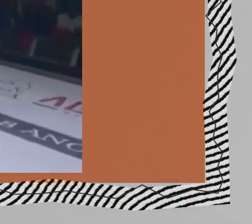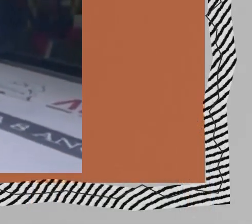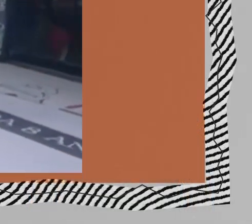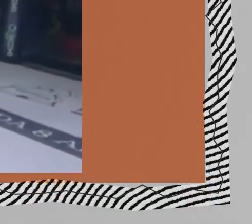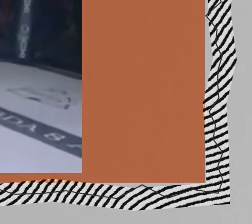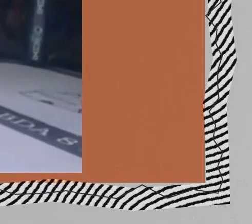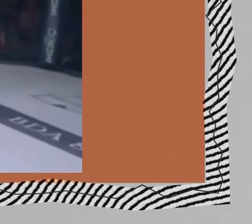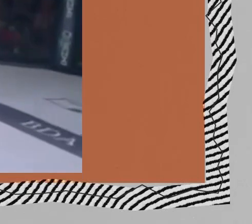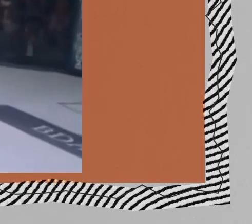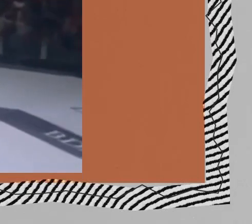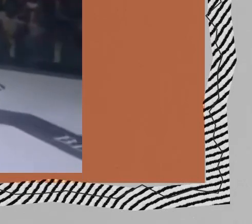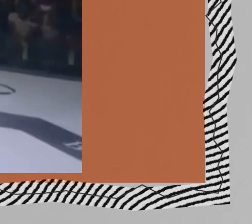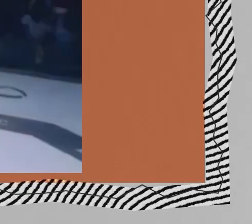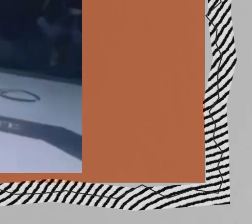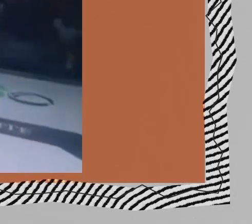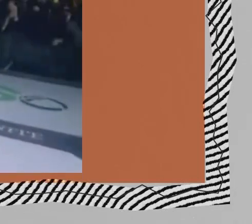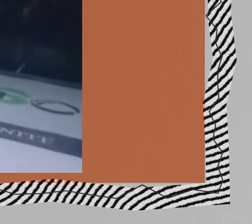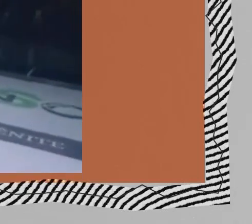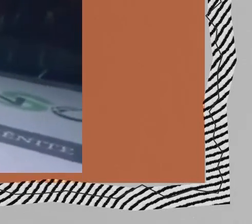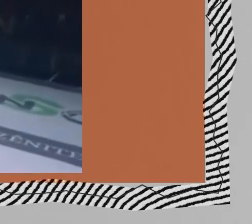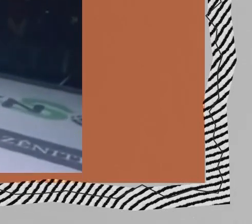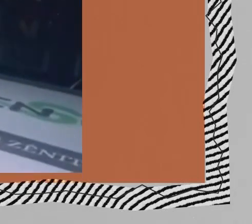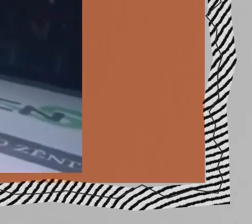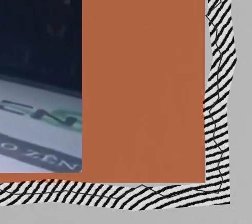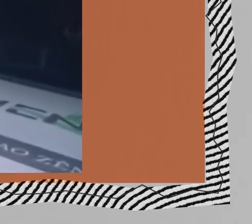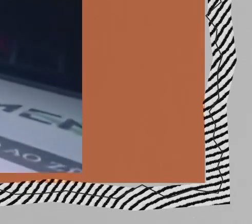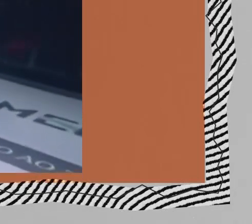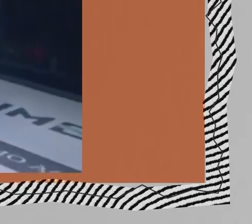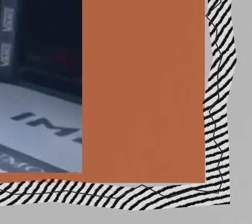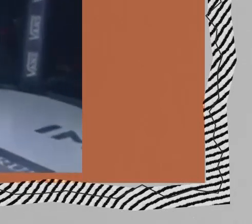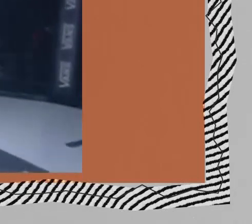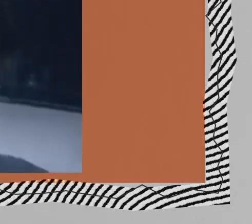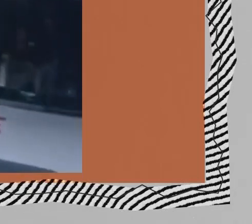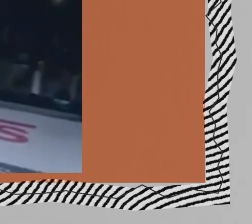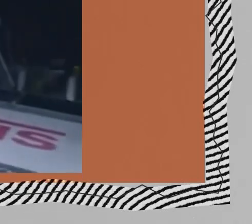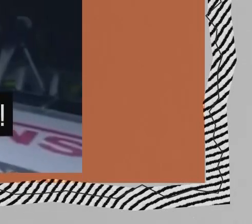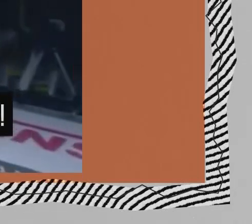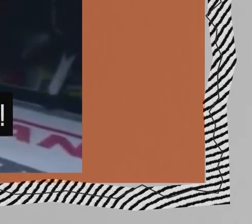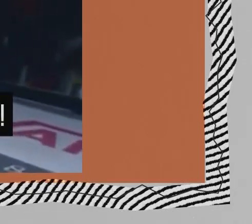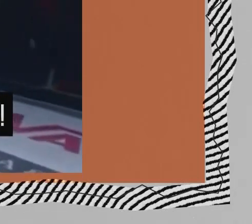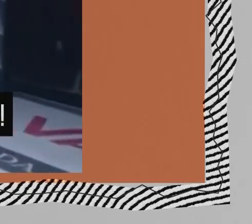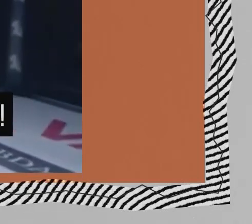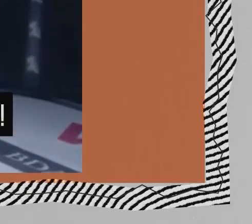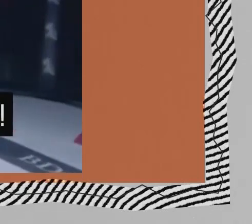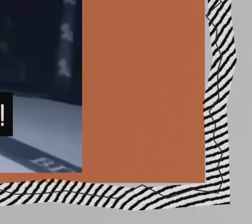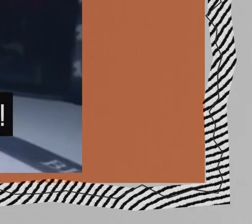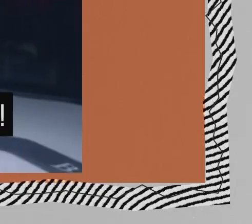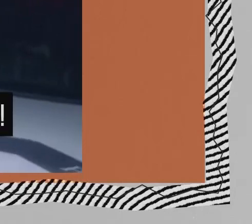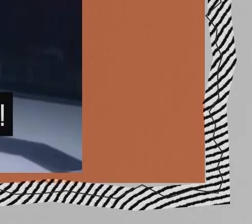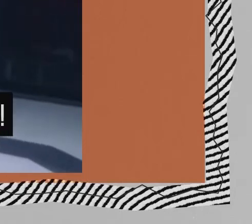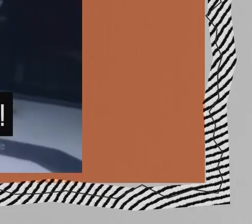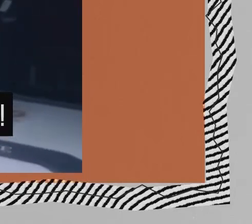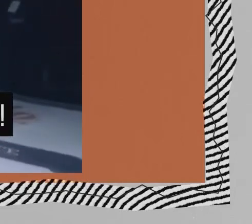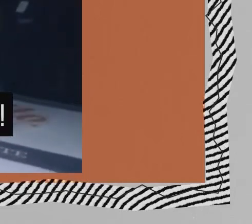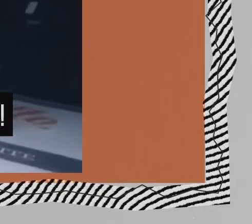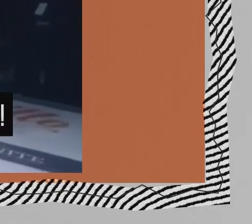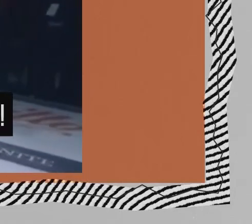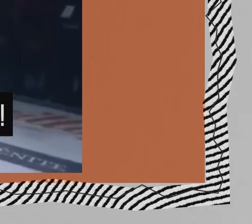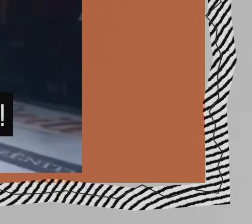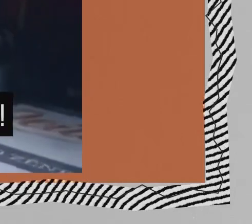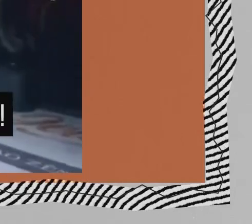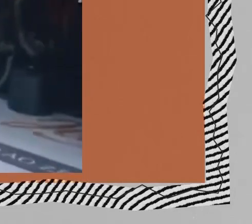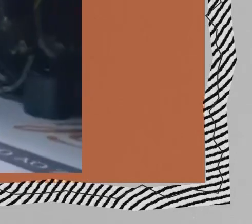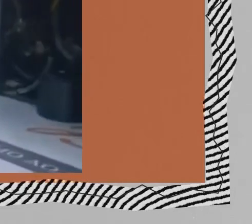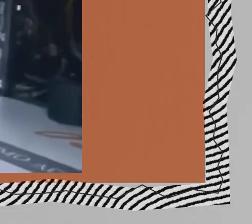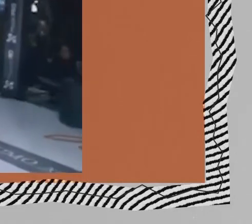Aldeia sejam bem-vindos a PDA 8 anos quem tá feliz nessa faz barulho aí